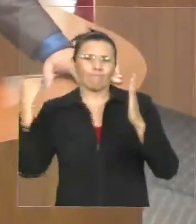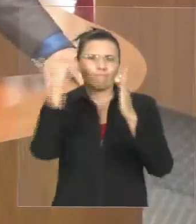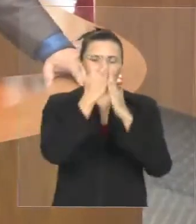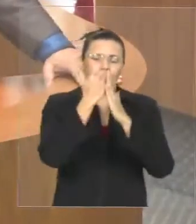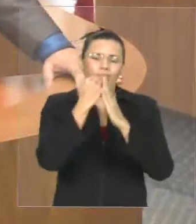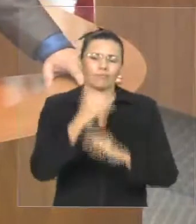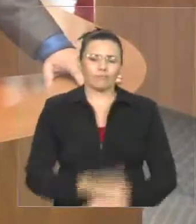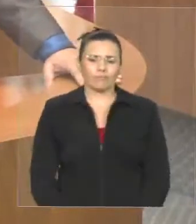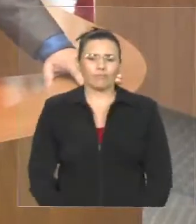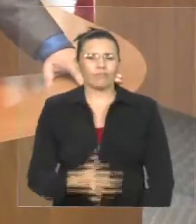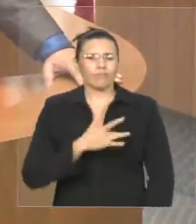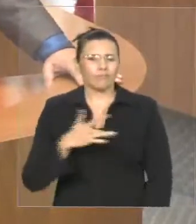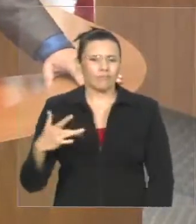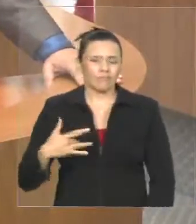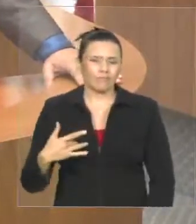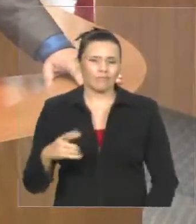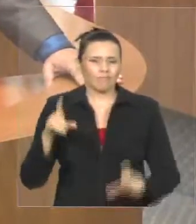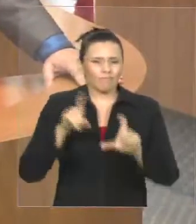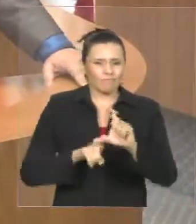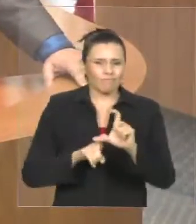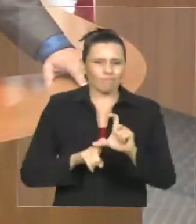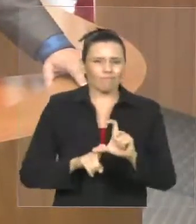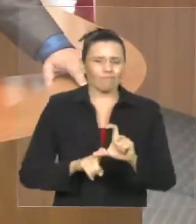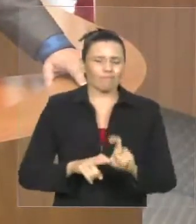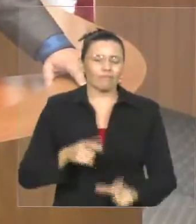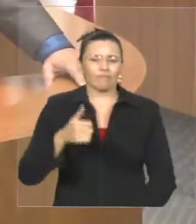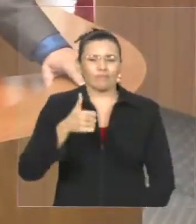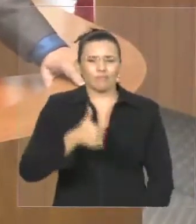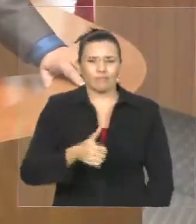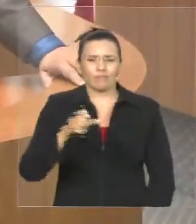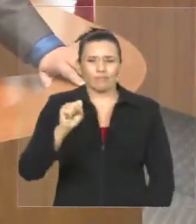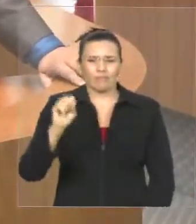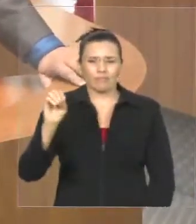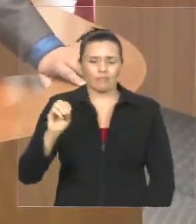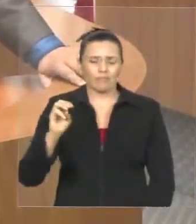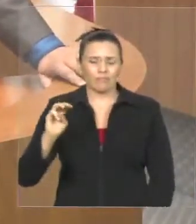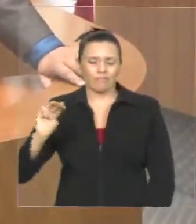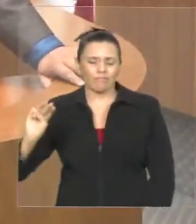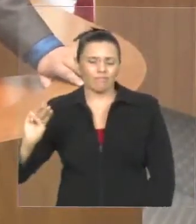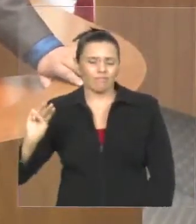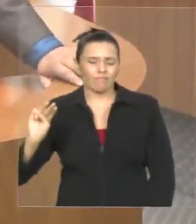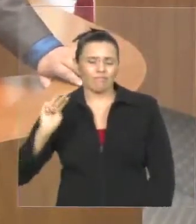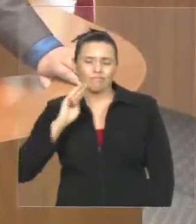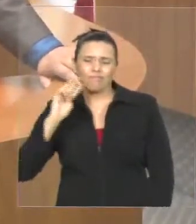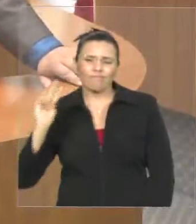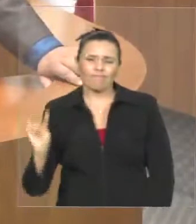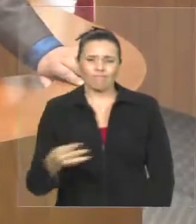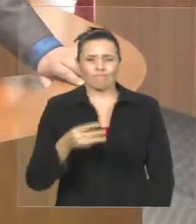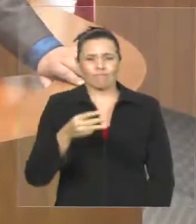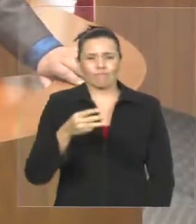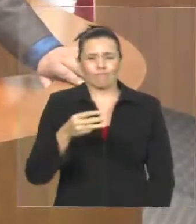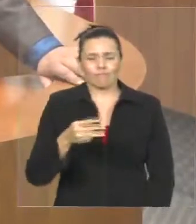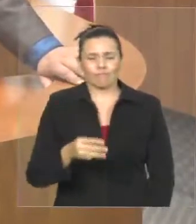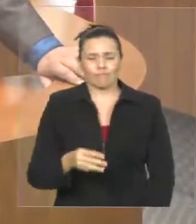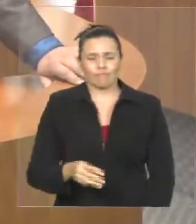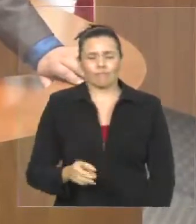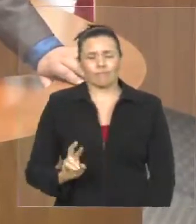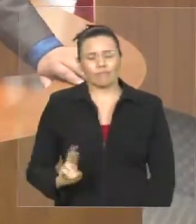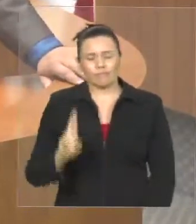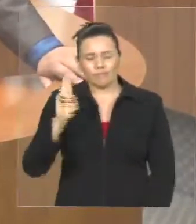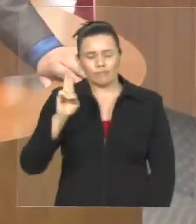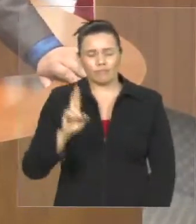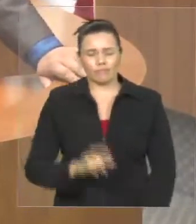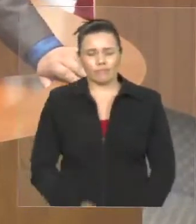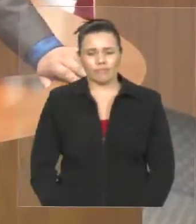foram dívidas de 180 milhões de reais. Somente na saúde foram dívidas de 180 milhões